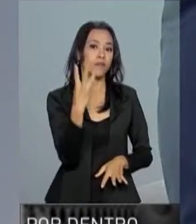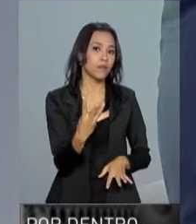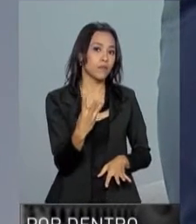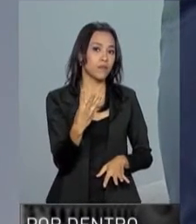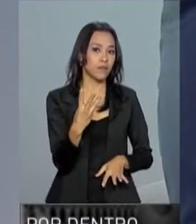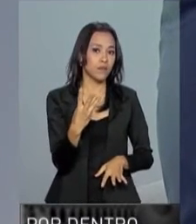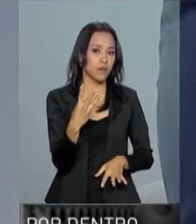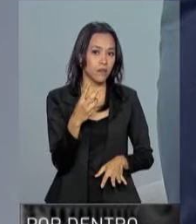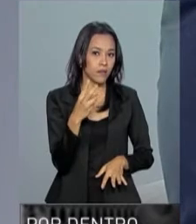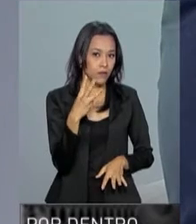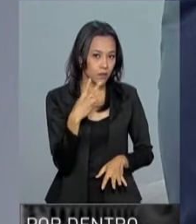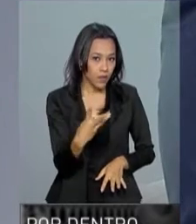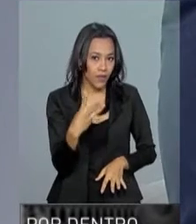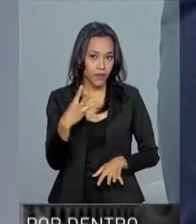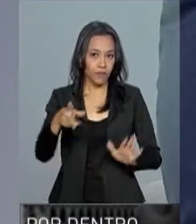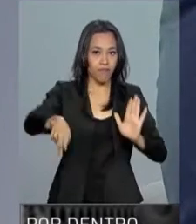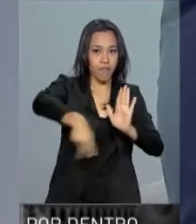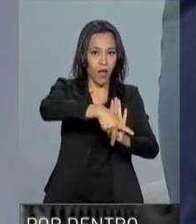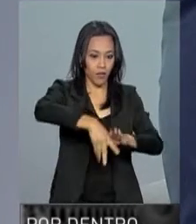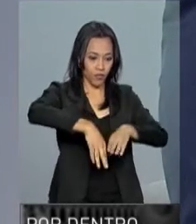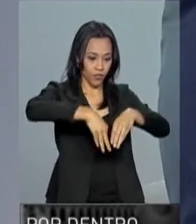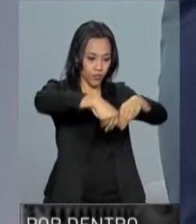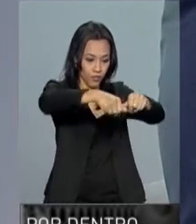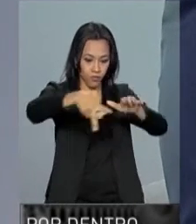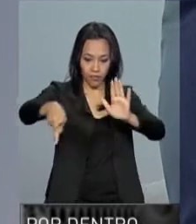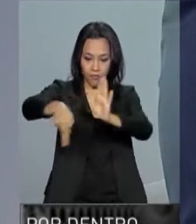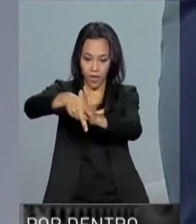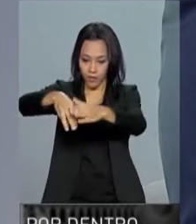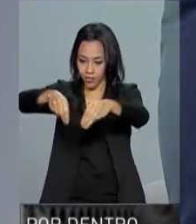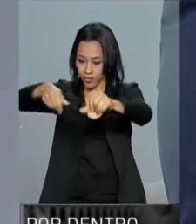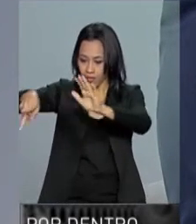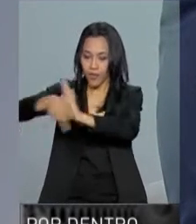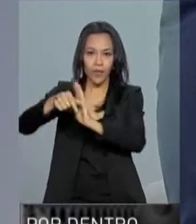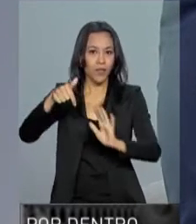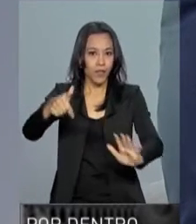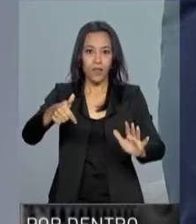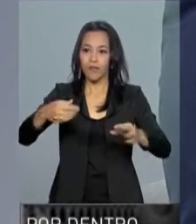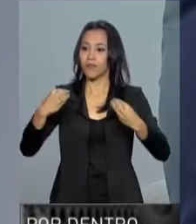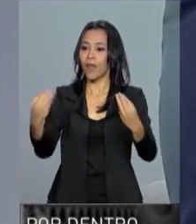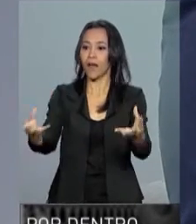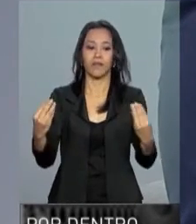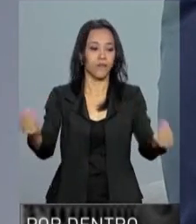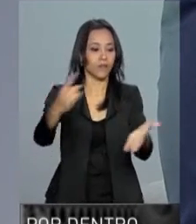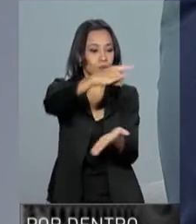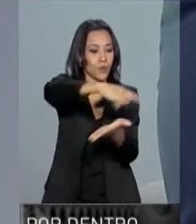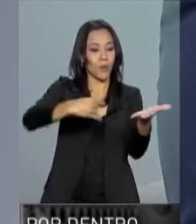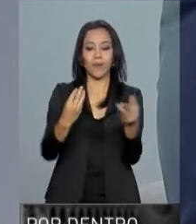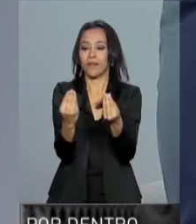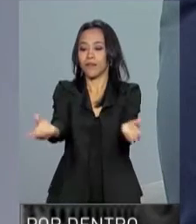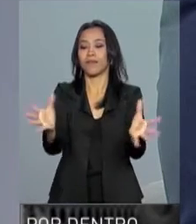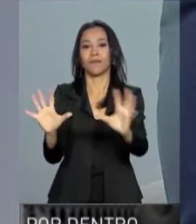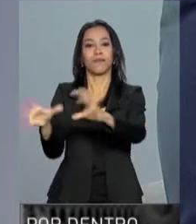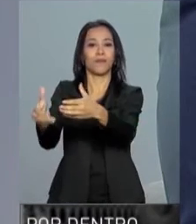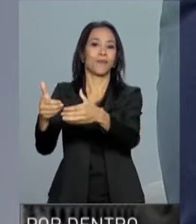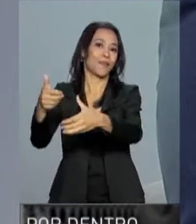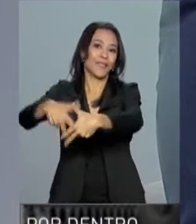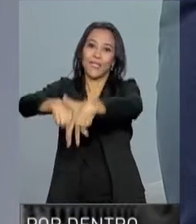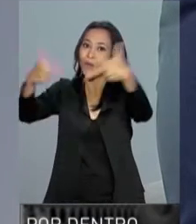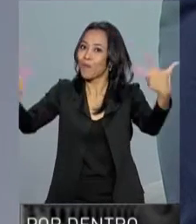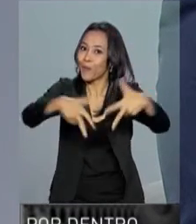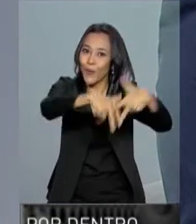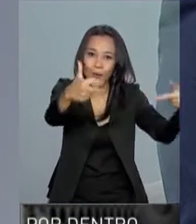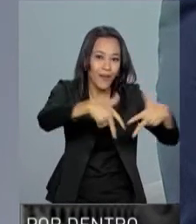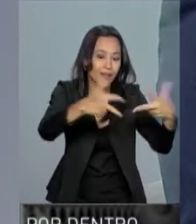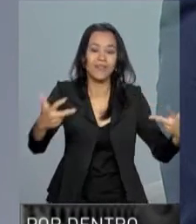33 titulação de terras quilombolas então para nós foi um avanço o título da Terra para comunidade quilombola é